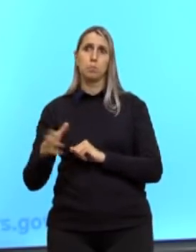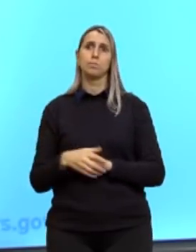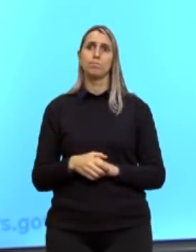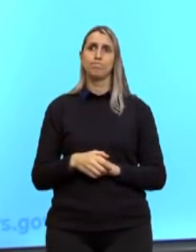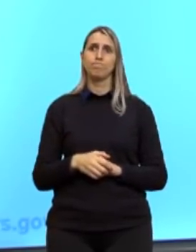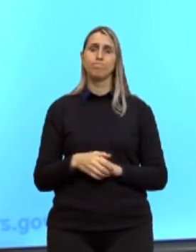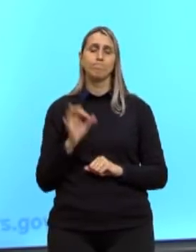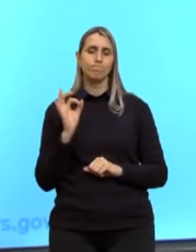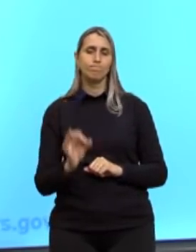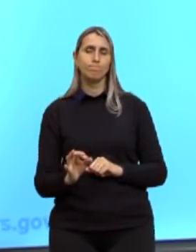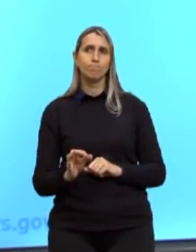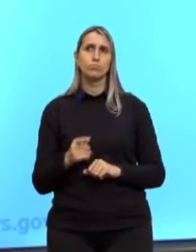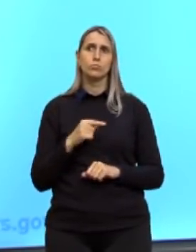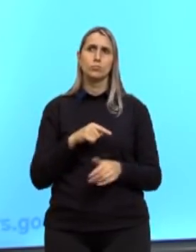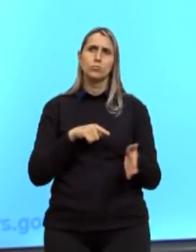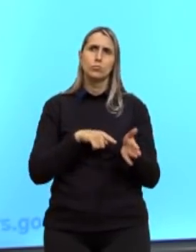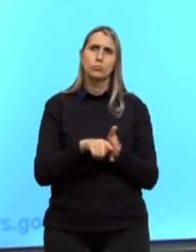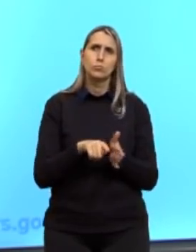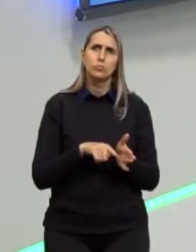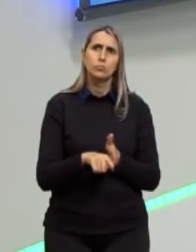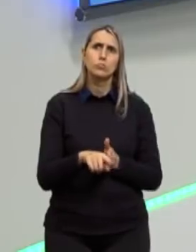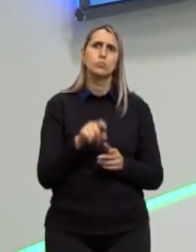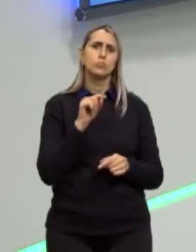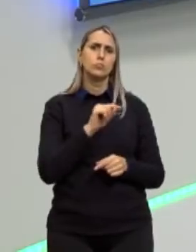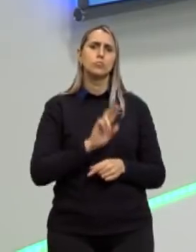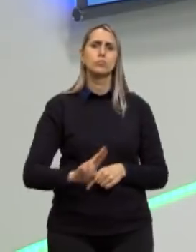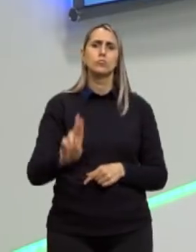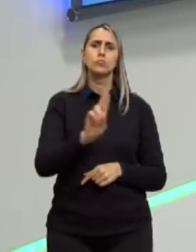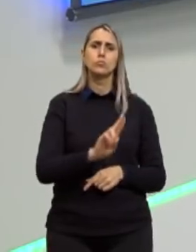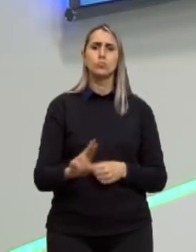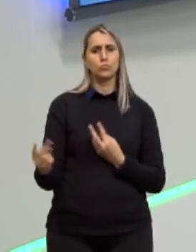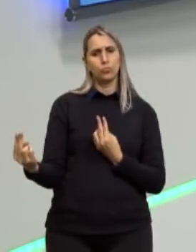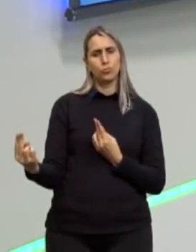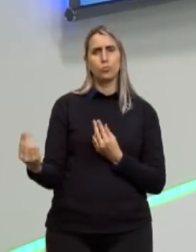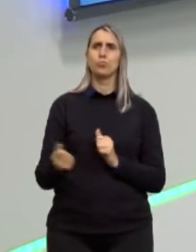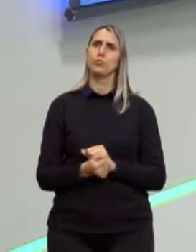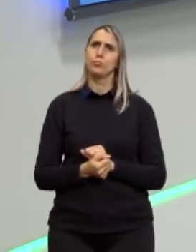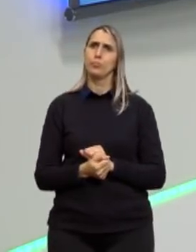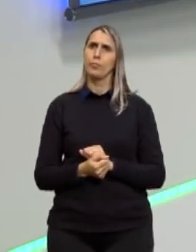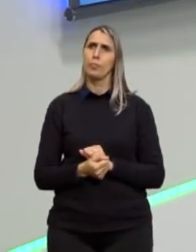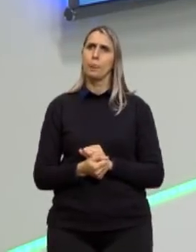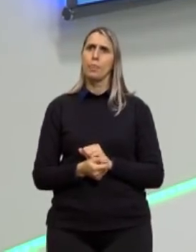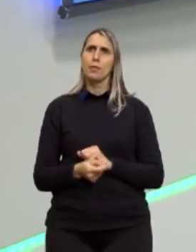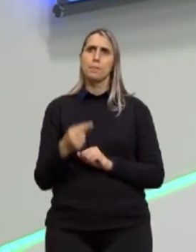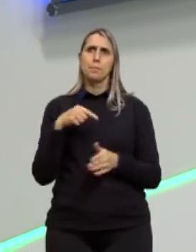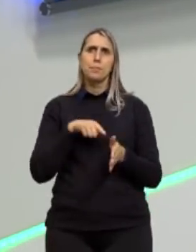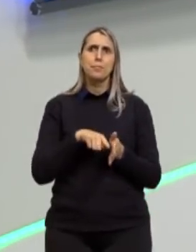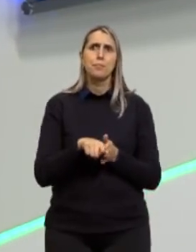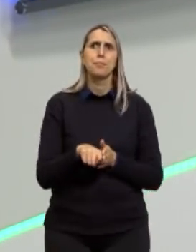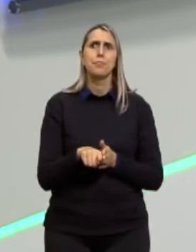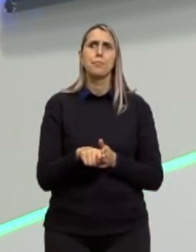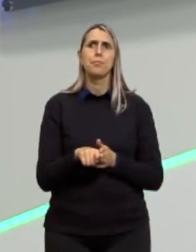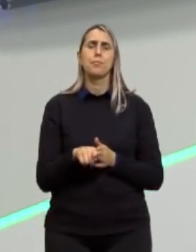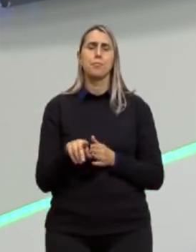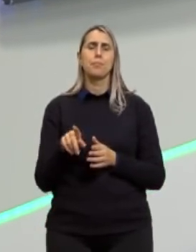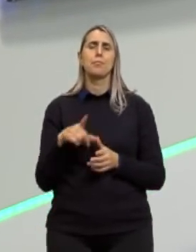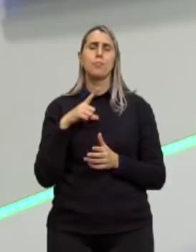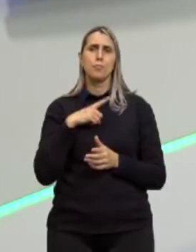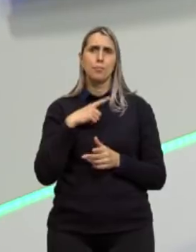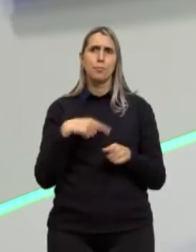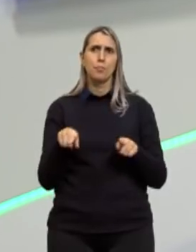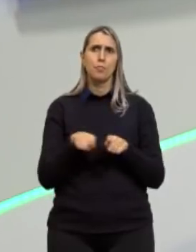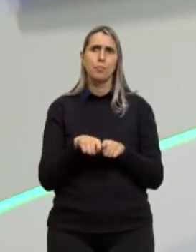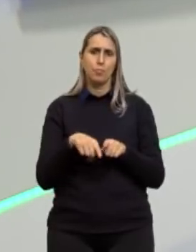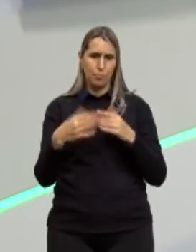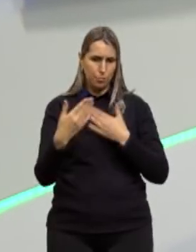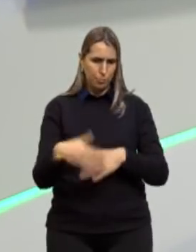e aí vamos lá uma situação onde essa semelhança se aplica a essa questão também é uma questão que foi retirada